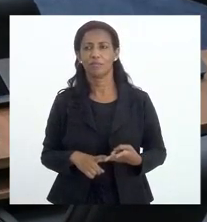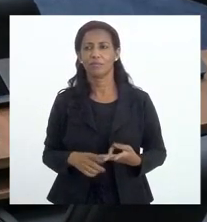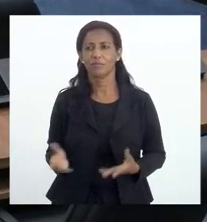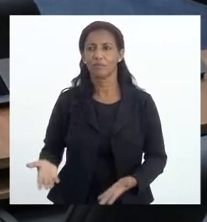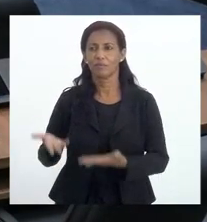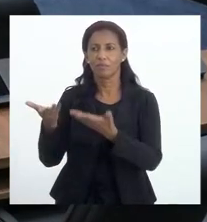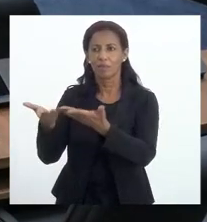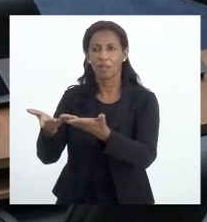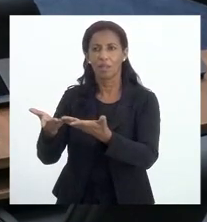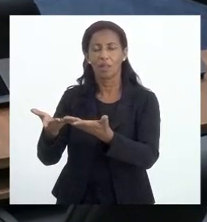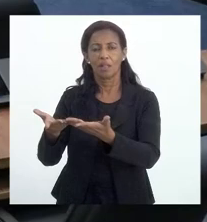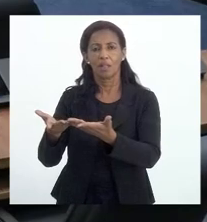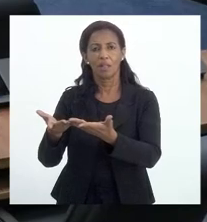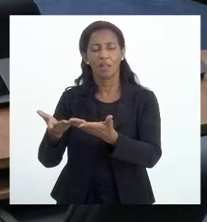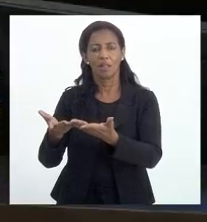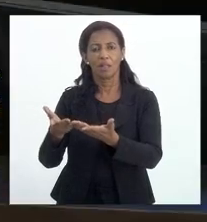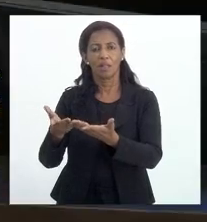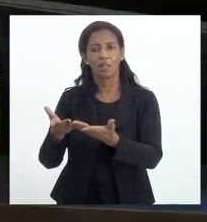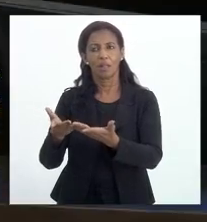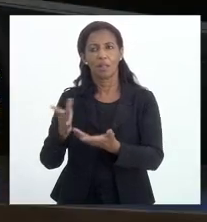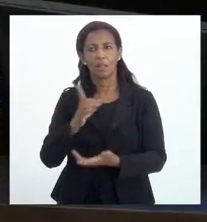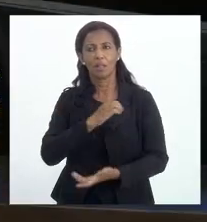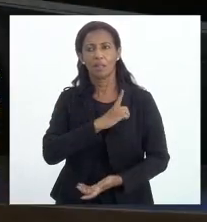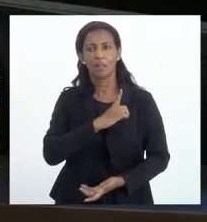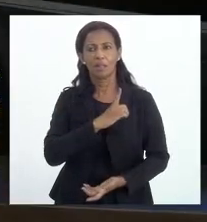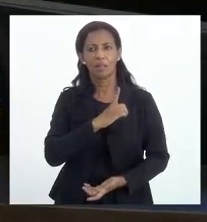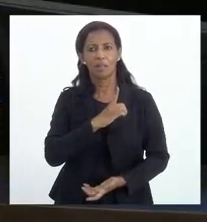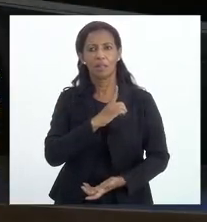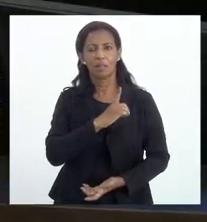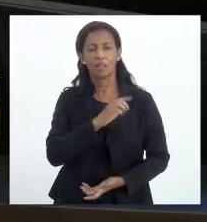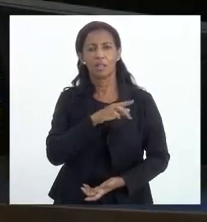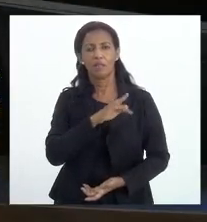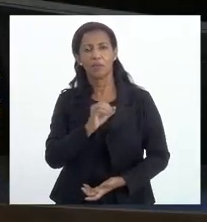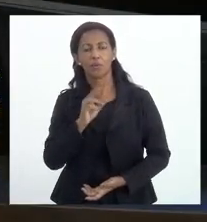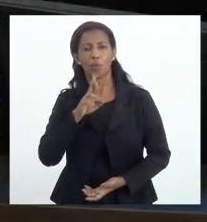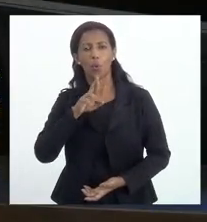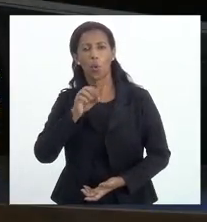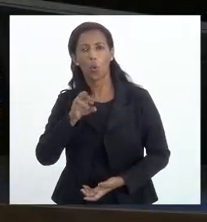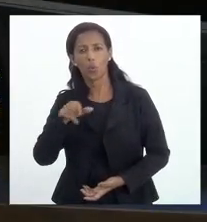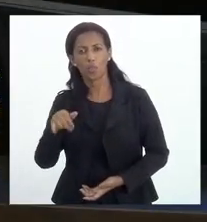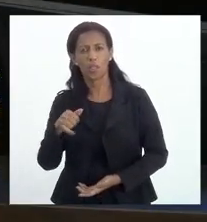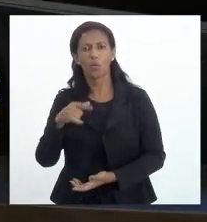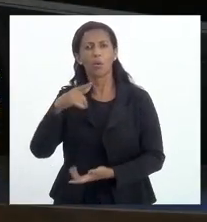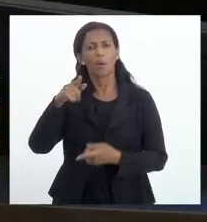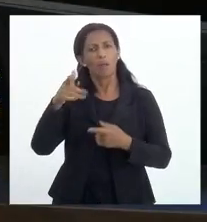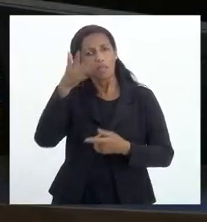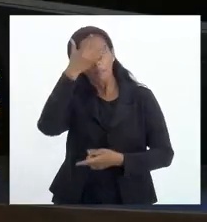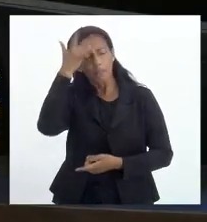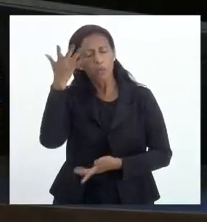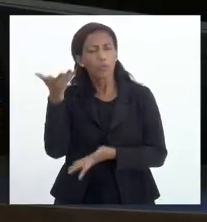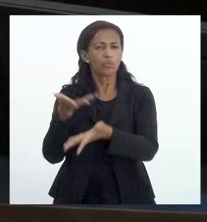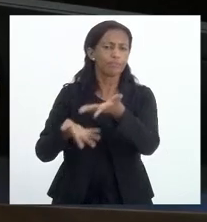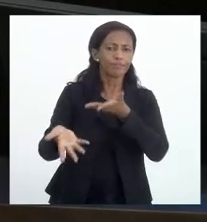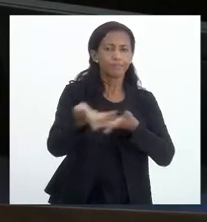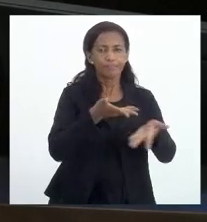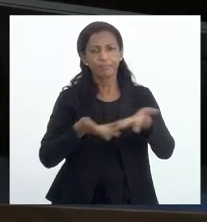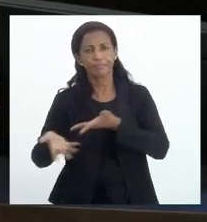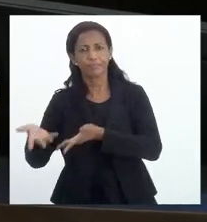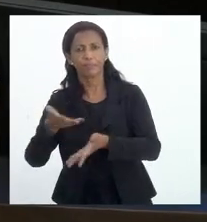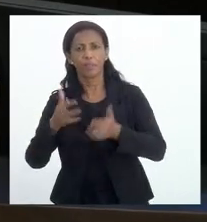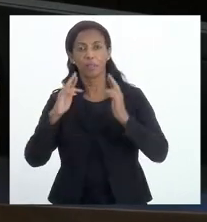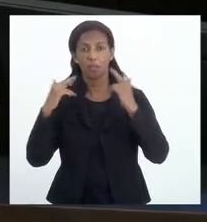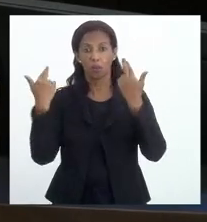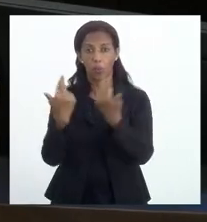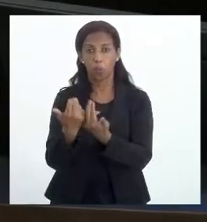excelentíssimo senhor defensor-geral, doutor Rodrigo, excelentíssimos senhores presentes, participantes dessa